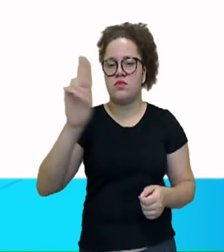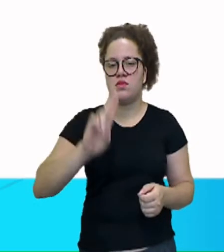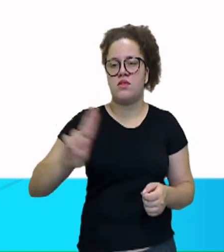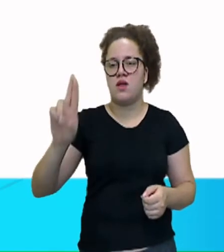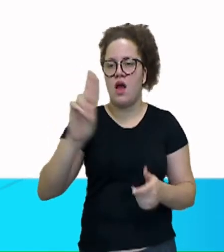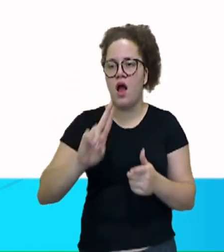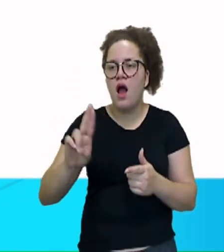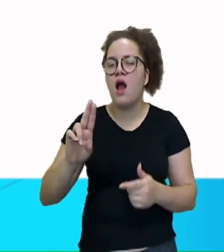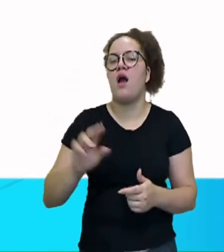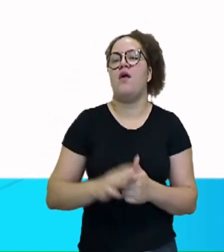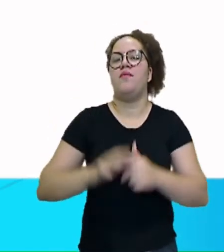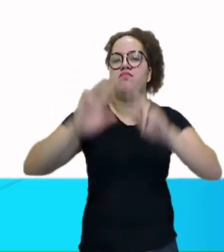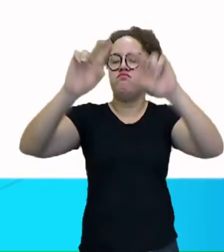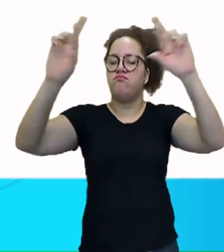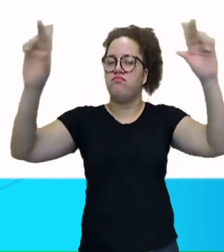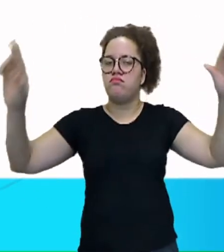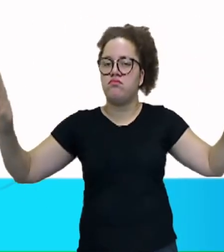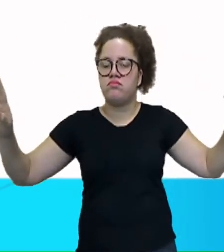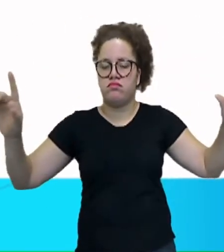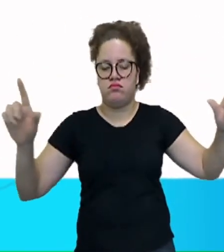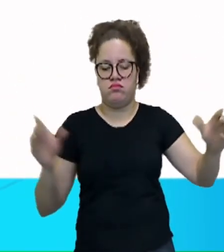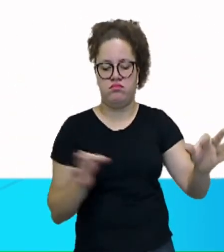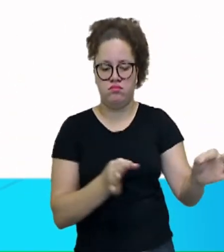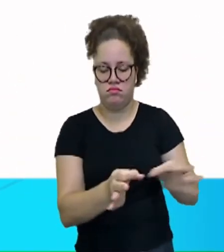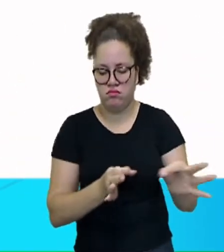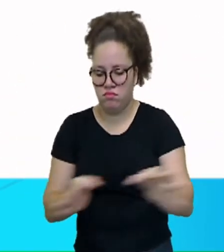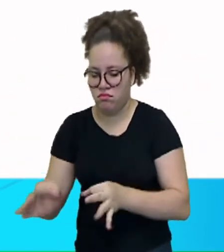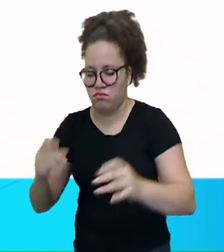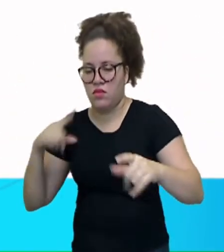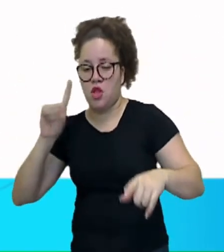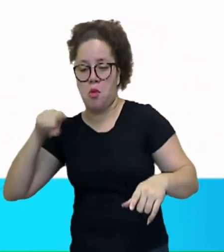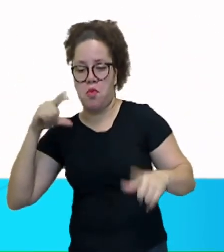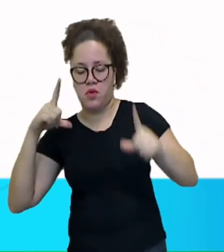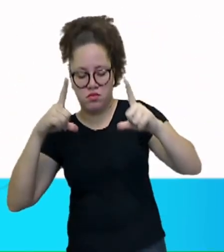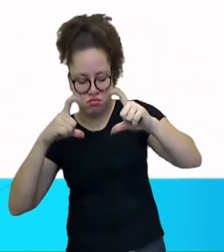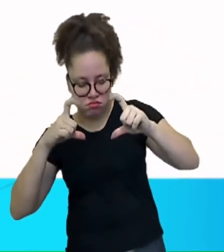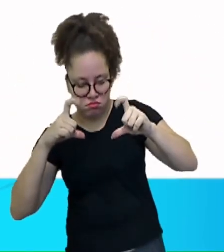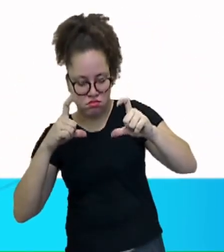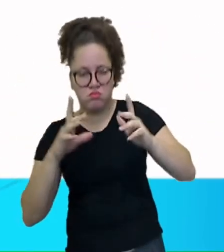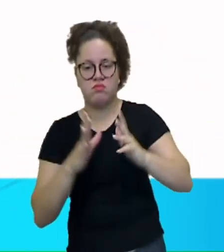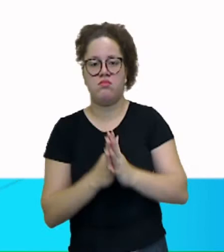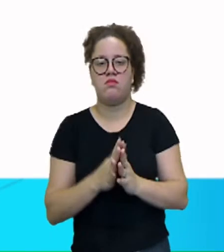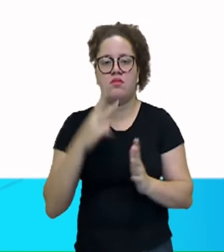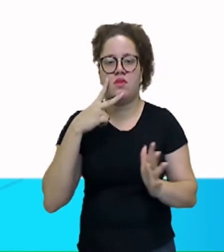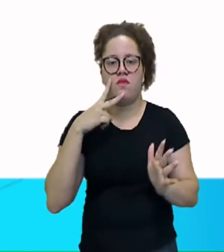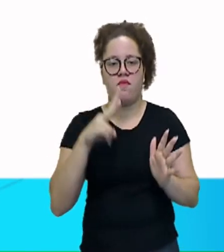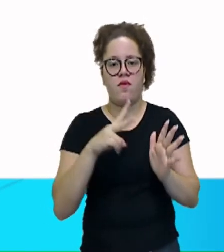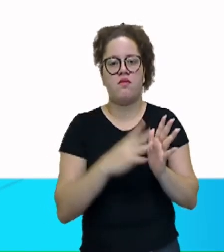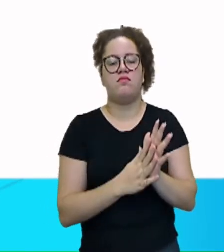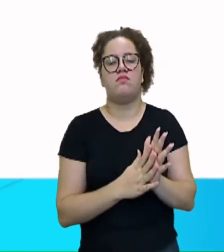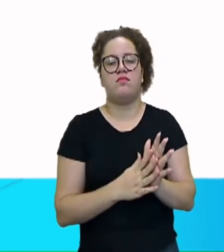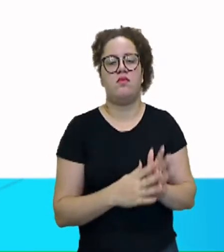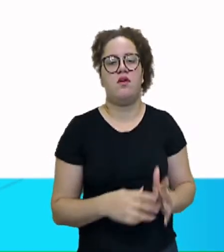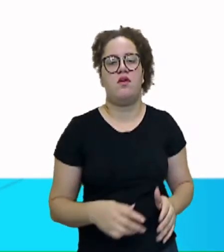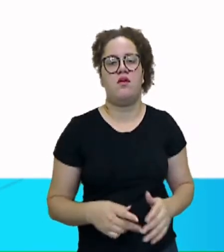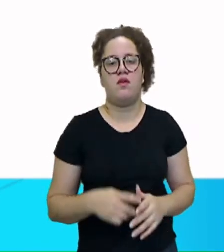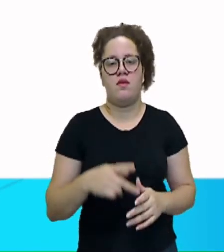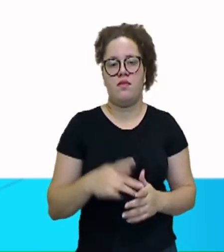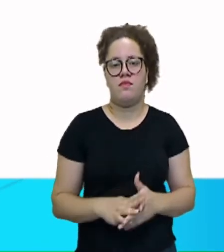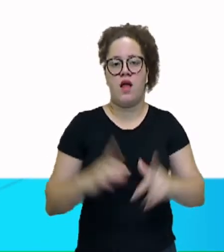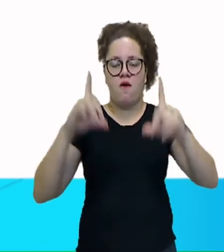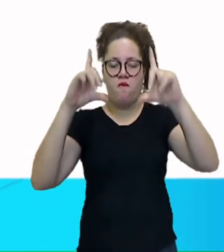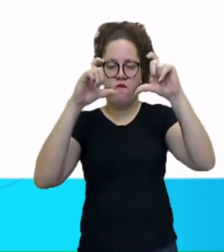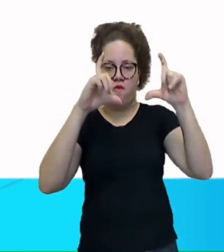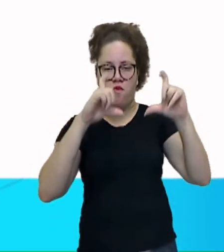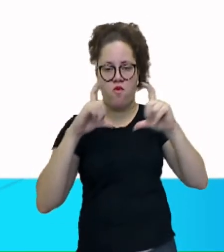uma superfície e fotografá-las, resultando no produto final de sua produção. As fotografias de Vic Muniz